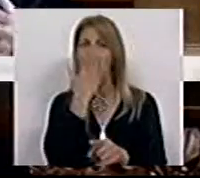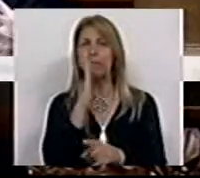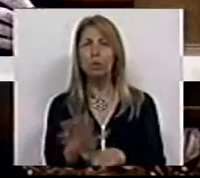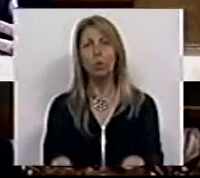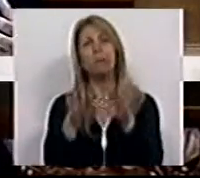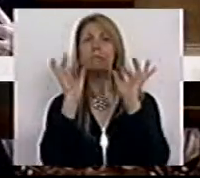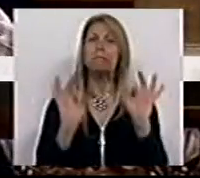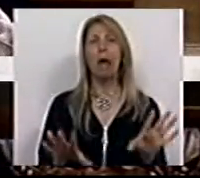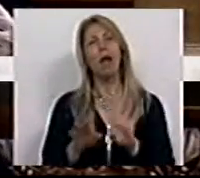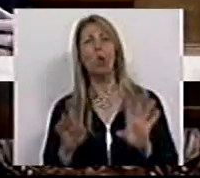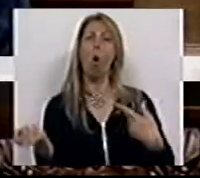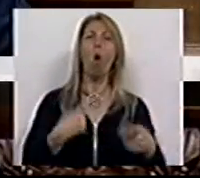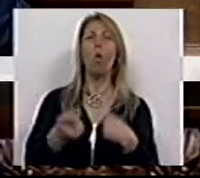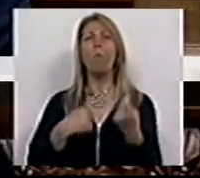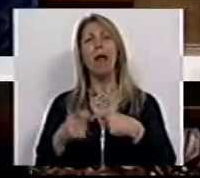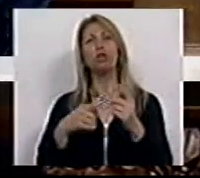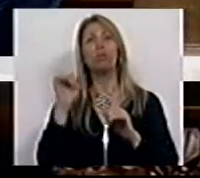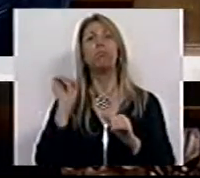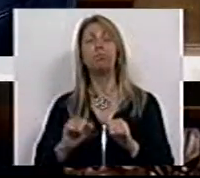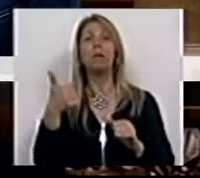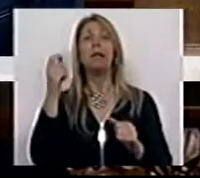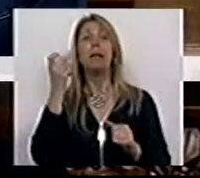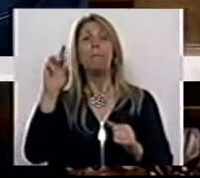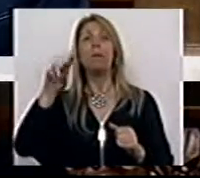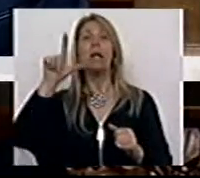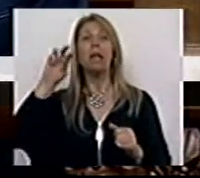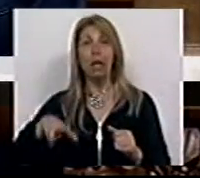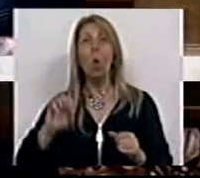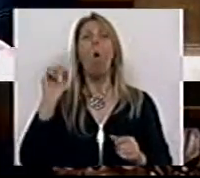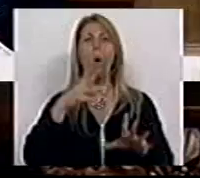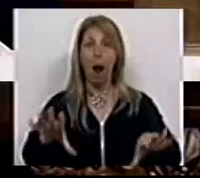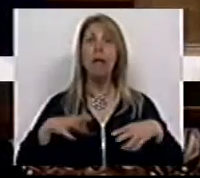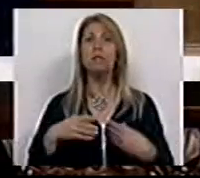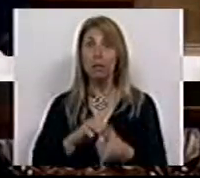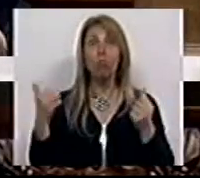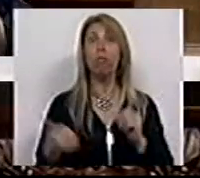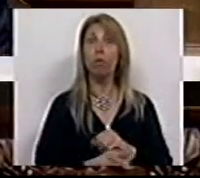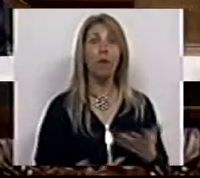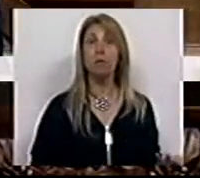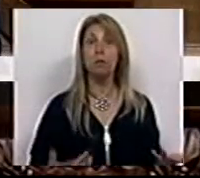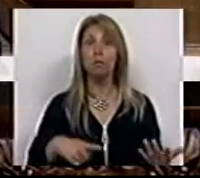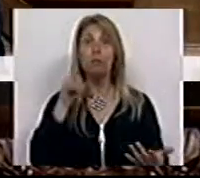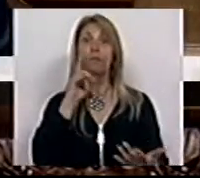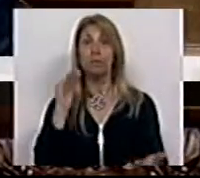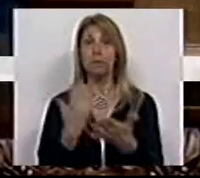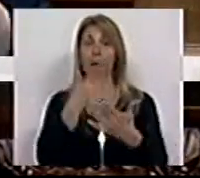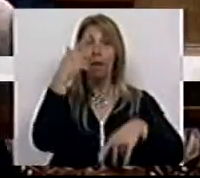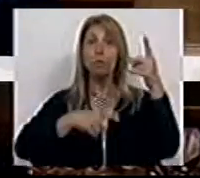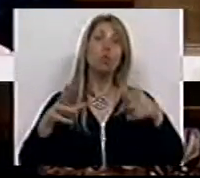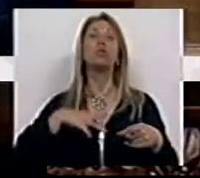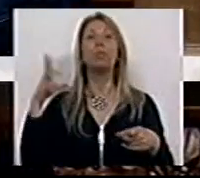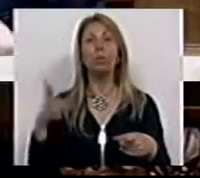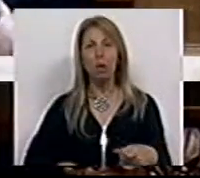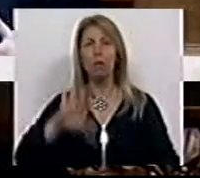delegado comercial de Berlim? Ou vai aproveitar os sinais de mudança para defender os cidadãos portugueses fustigados